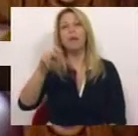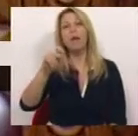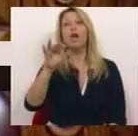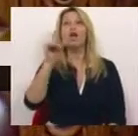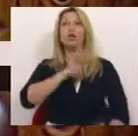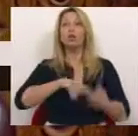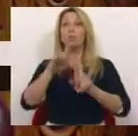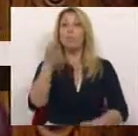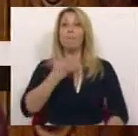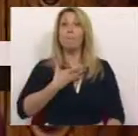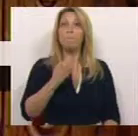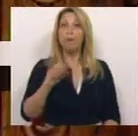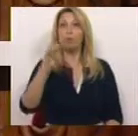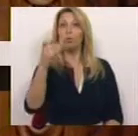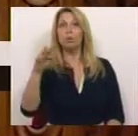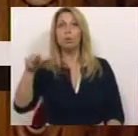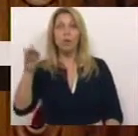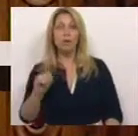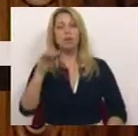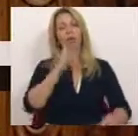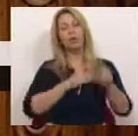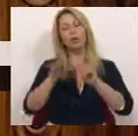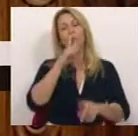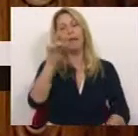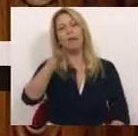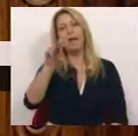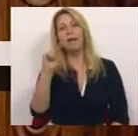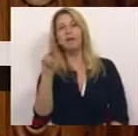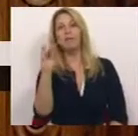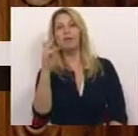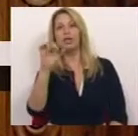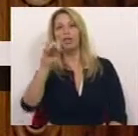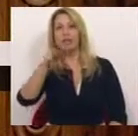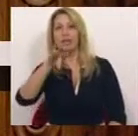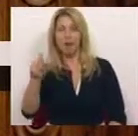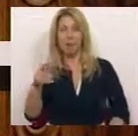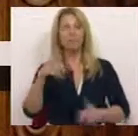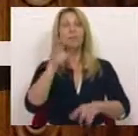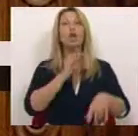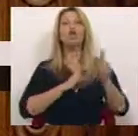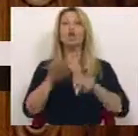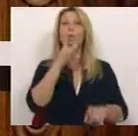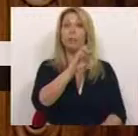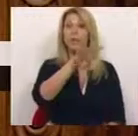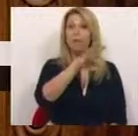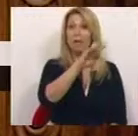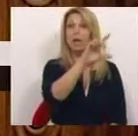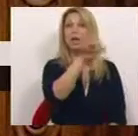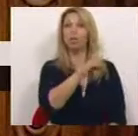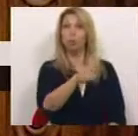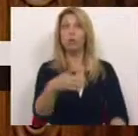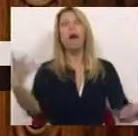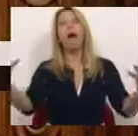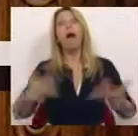Pedro Soares e da Sra. Deputada Ana Virgínia Pereira. Sra. Deputada Maria da Luz Luzinho, de facto, os planos de emergência